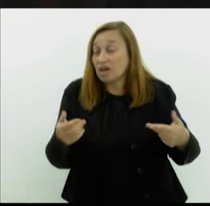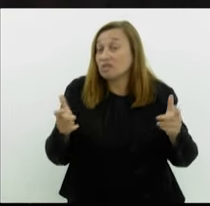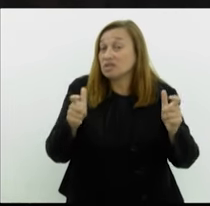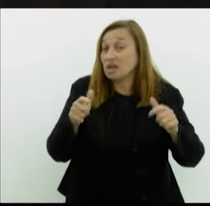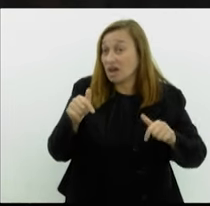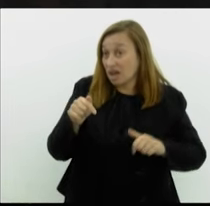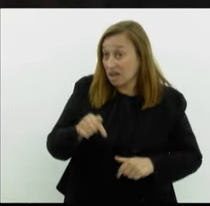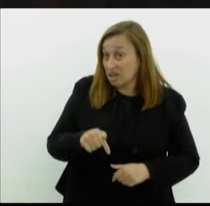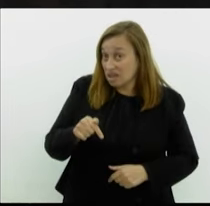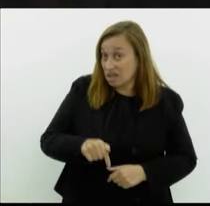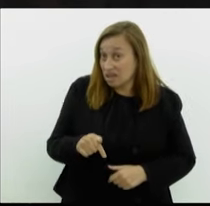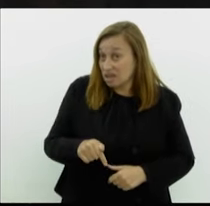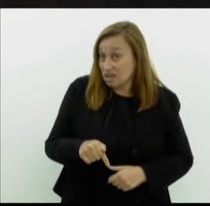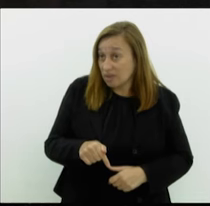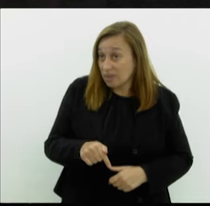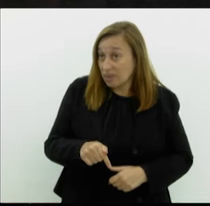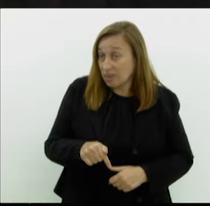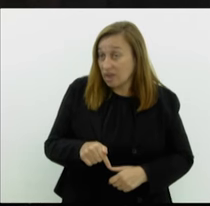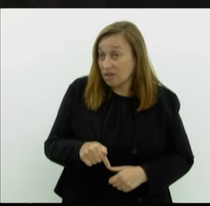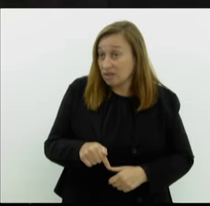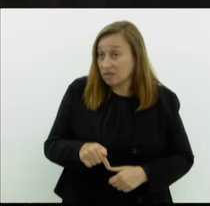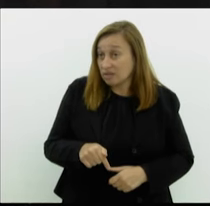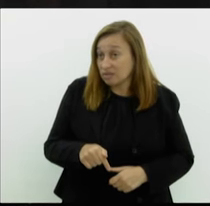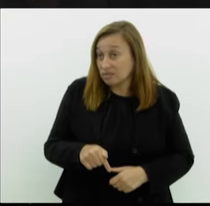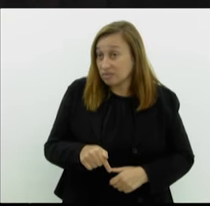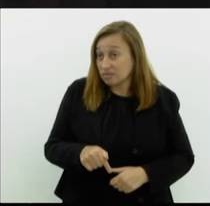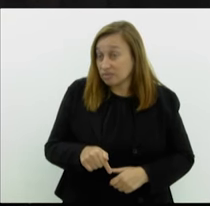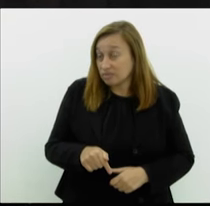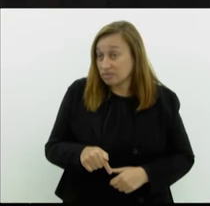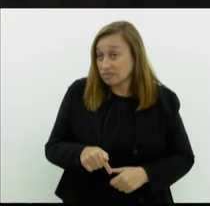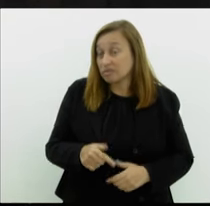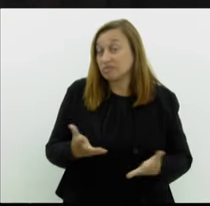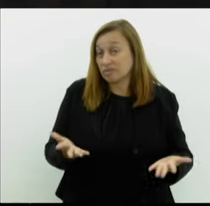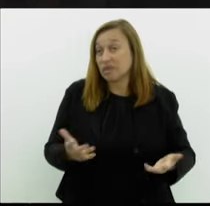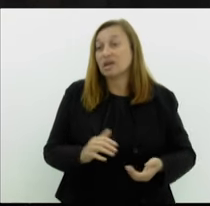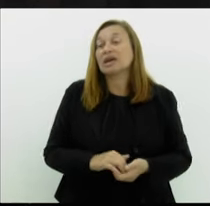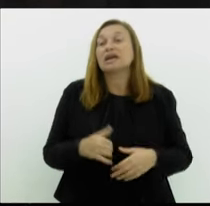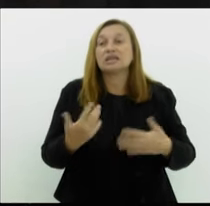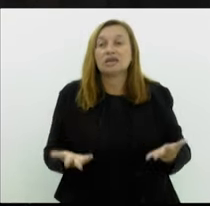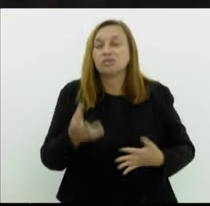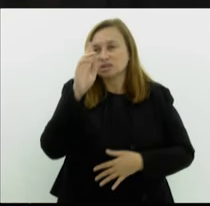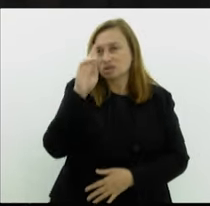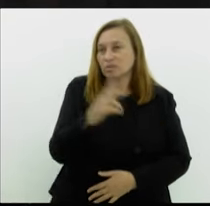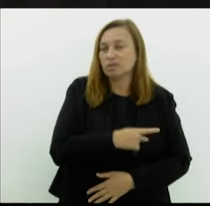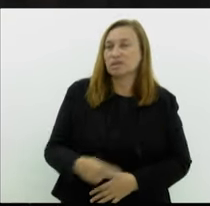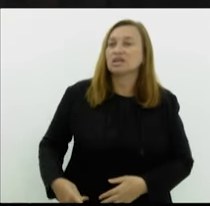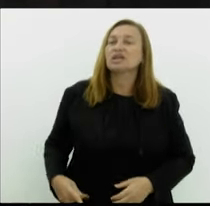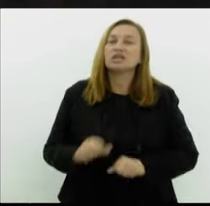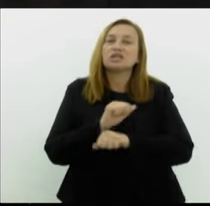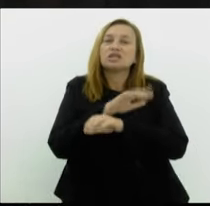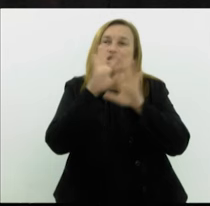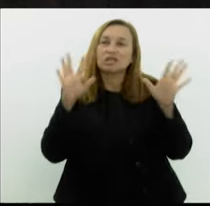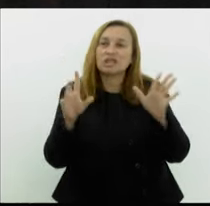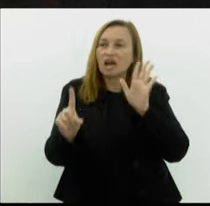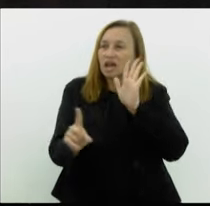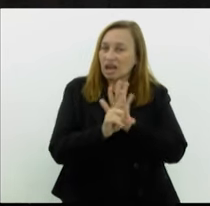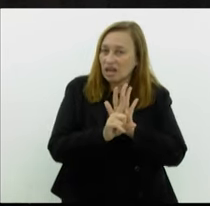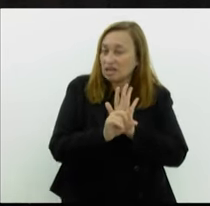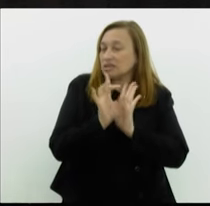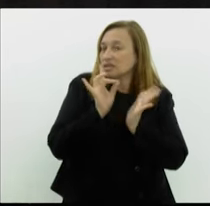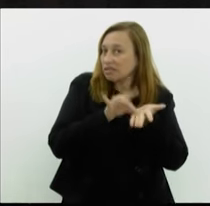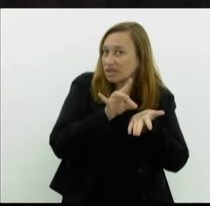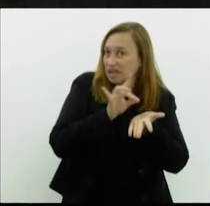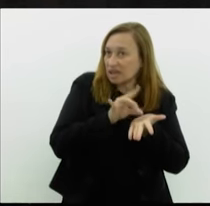são situação. Então, senhor presidente, esclarecendo a lei, vem, na